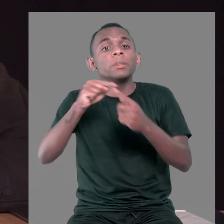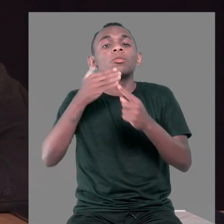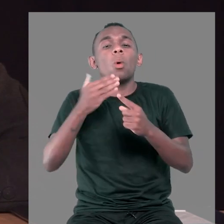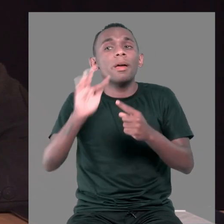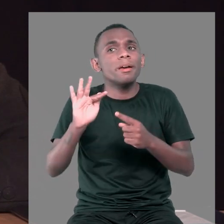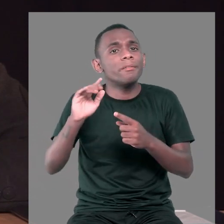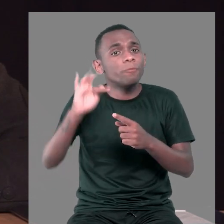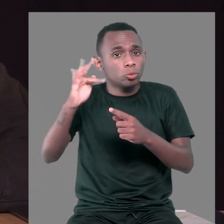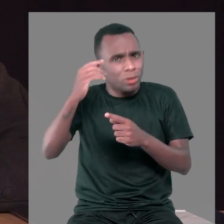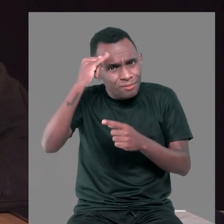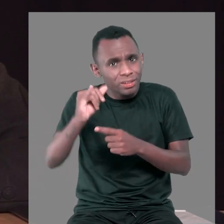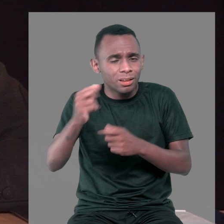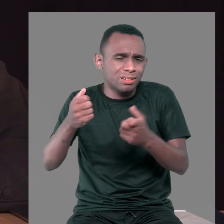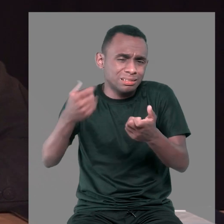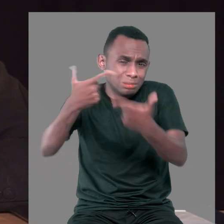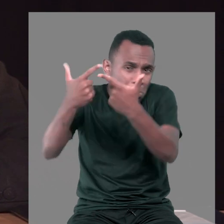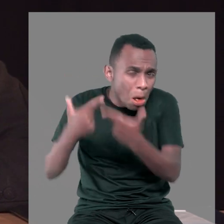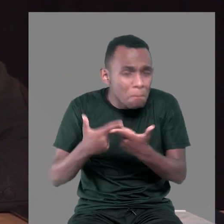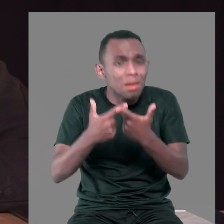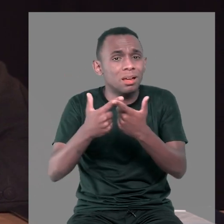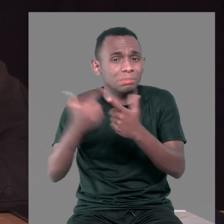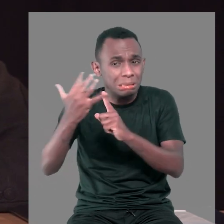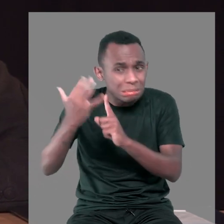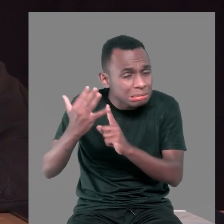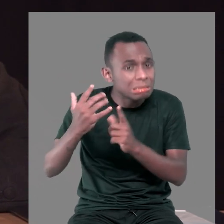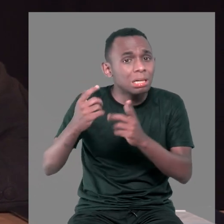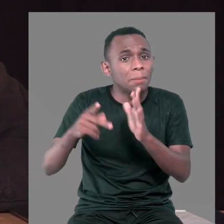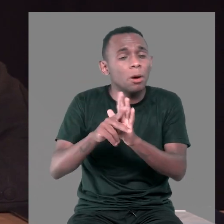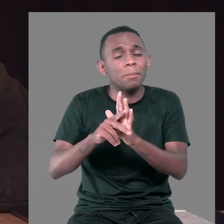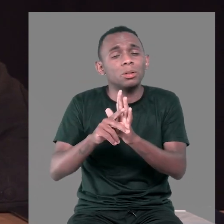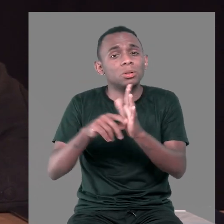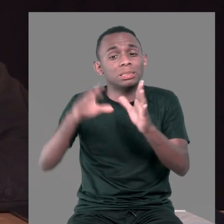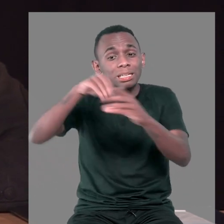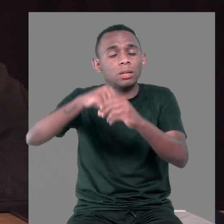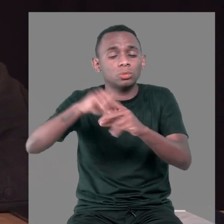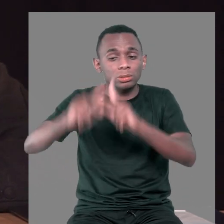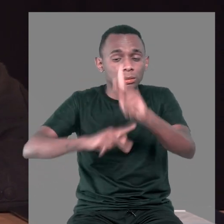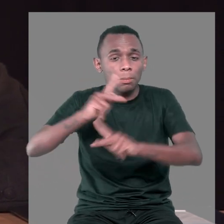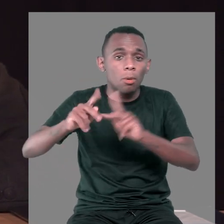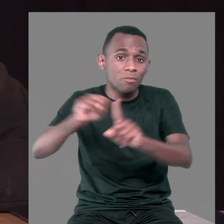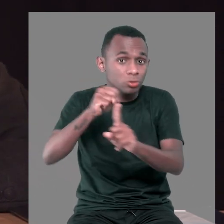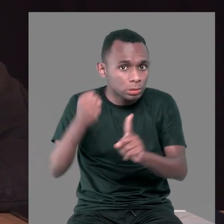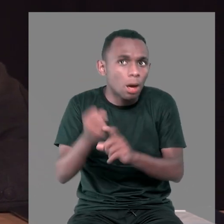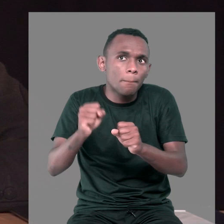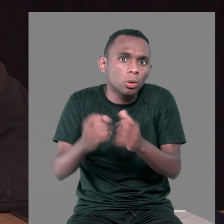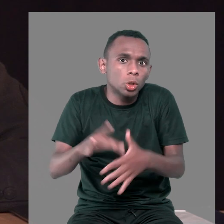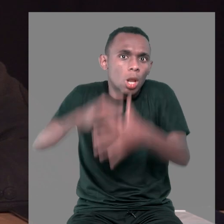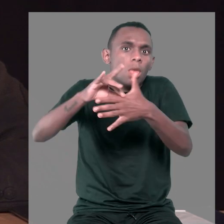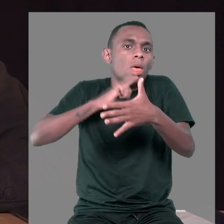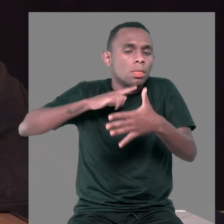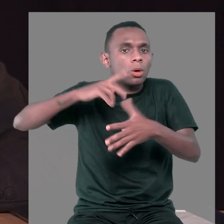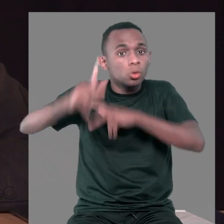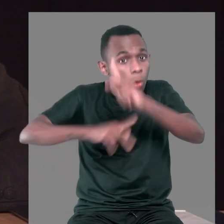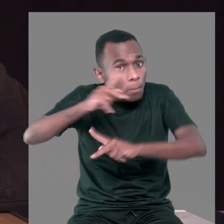facilmente ser enfraquecido e onde a mentira pode ser organizada e ocupar o lugar da verdade. Acho